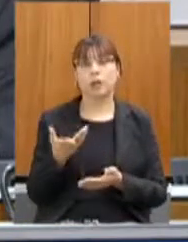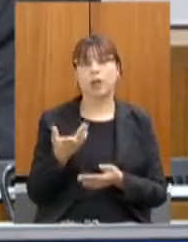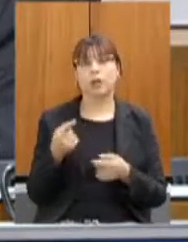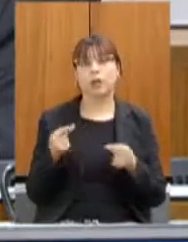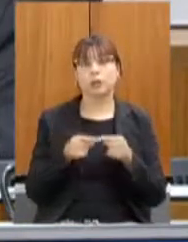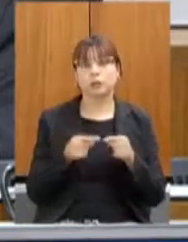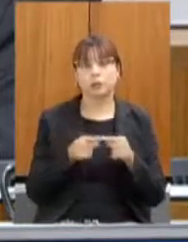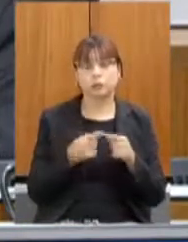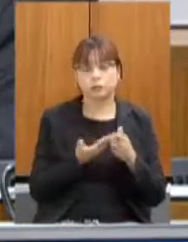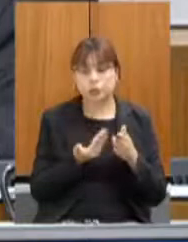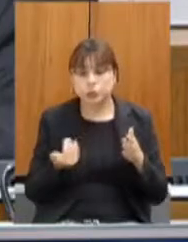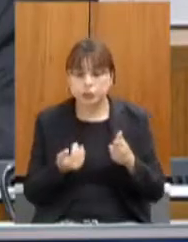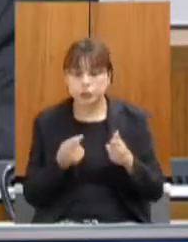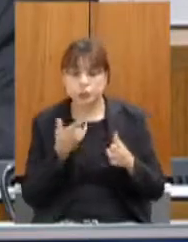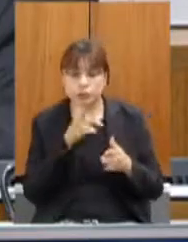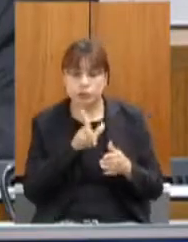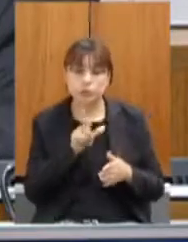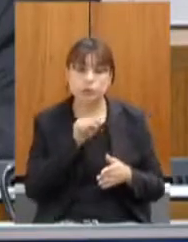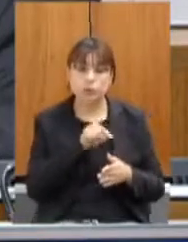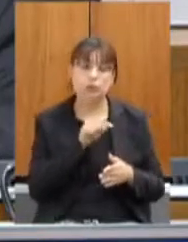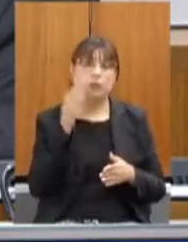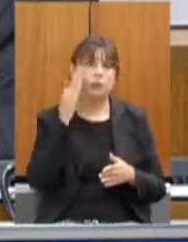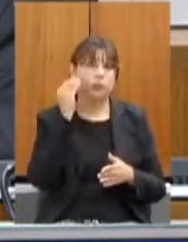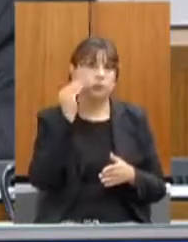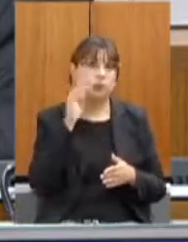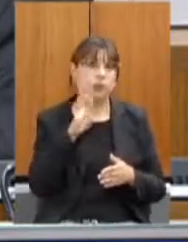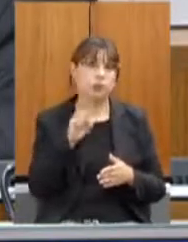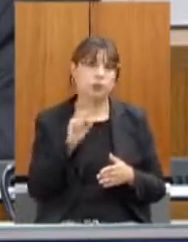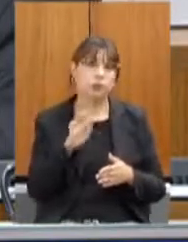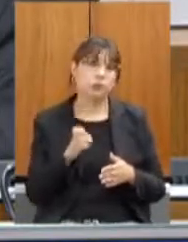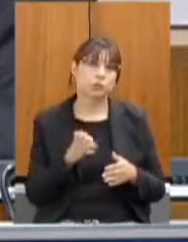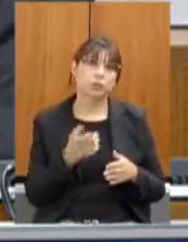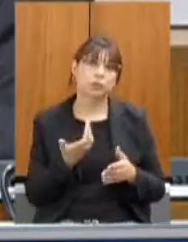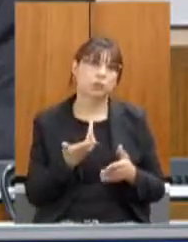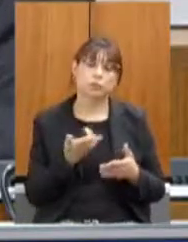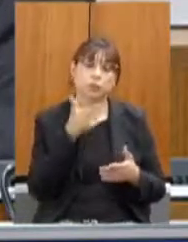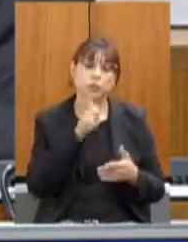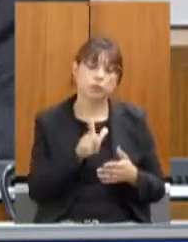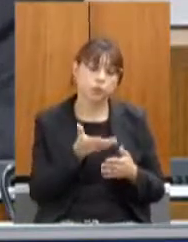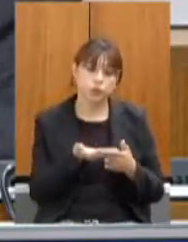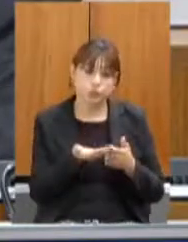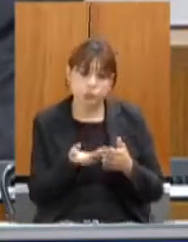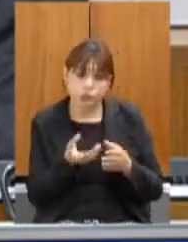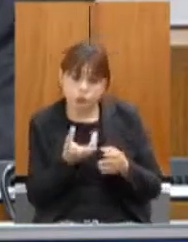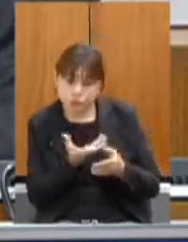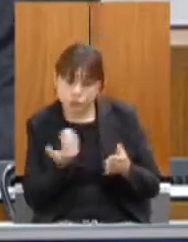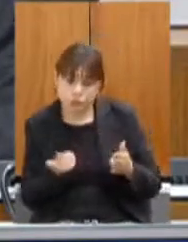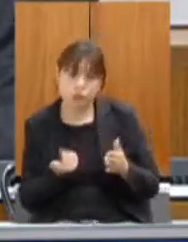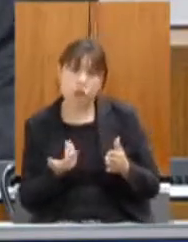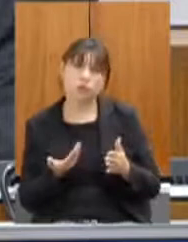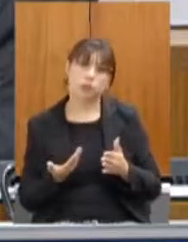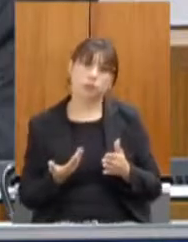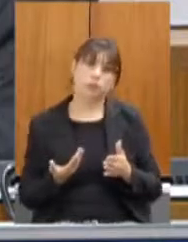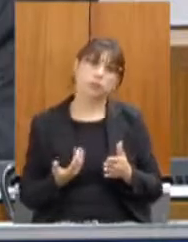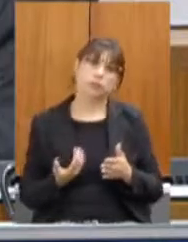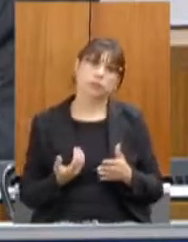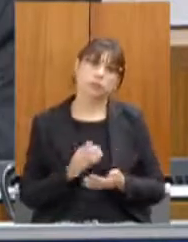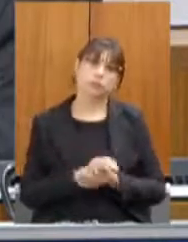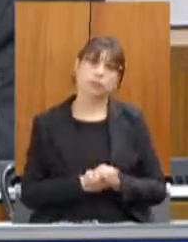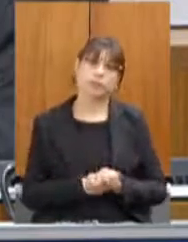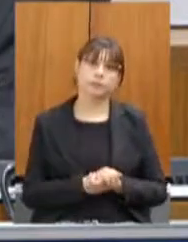teste então a gente não consegui extrair entre aspas né não estava se conseguindo extrair então não usava